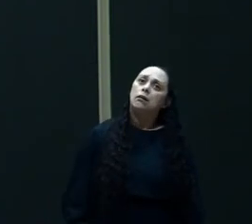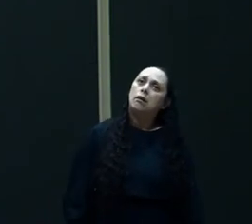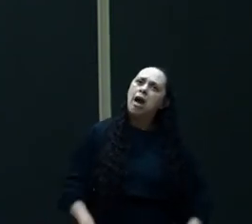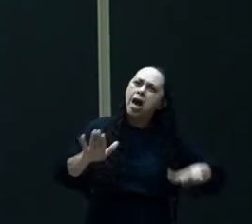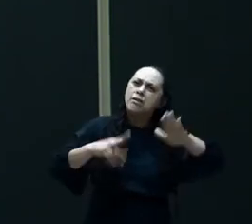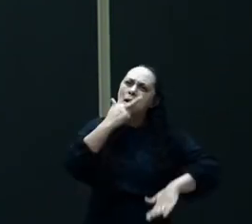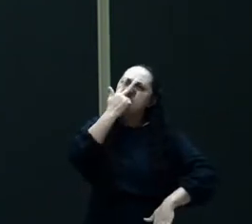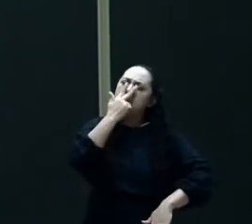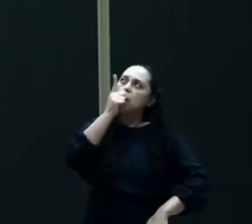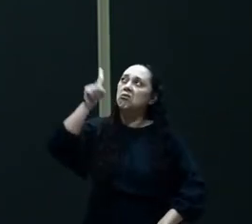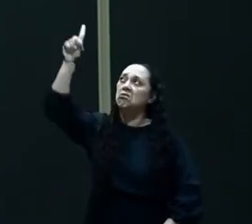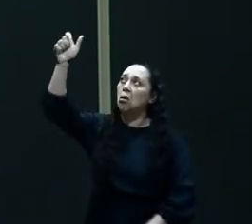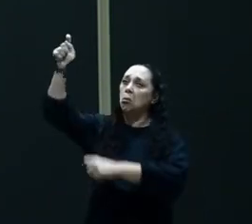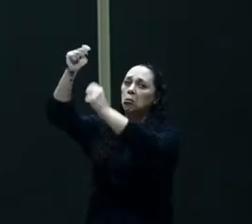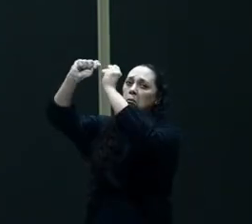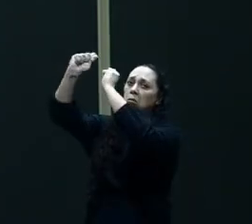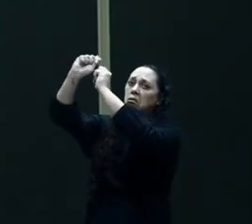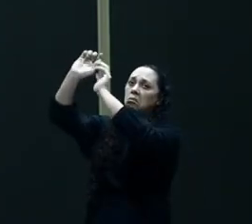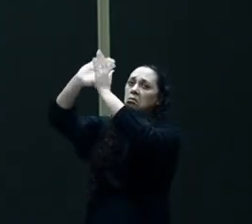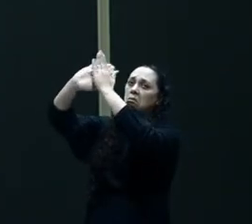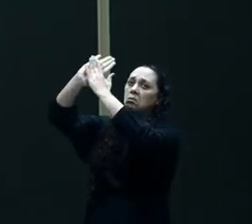controle de tudo nas mãos